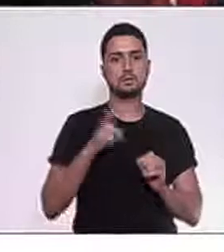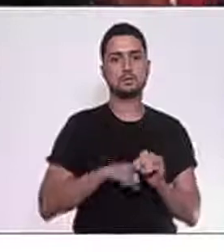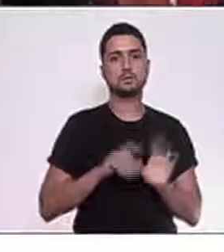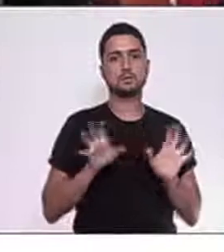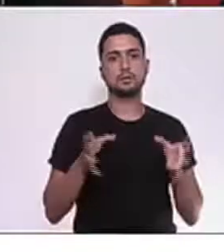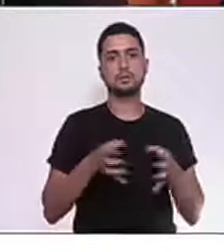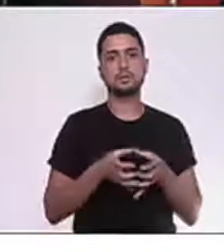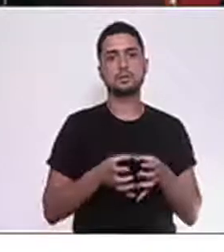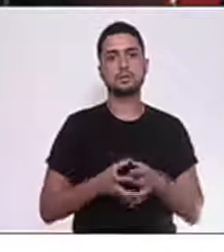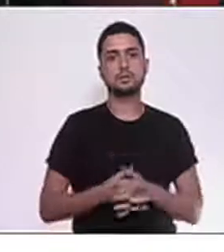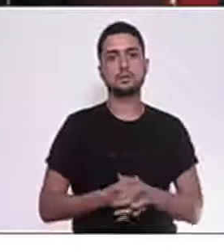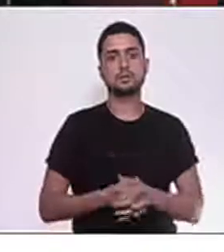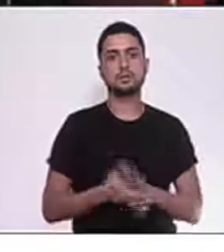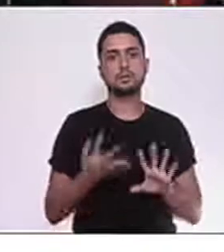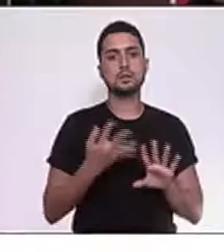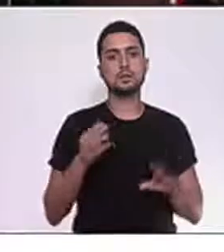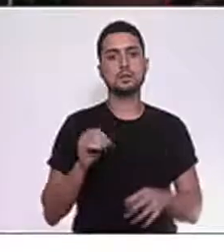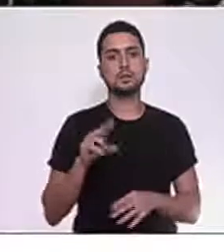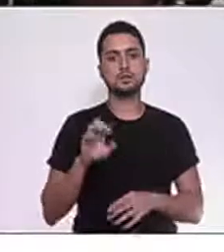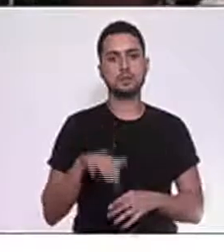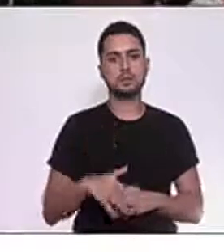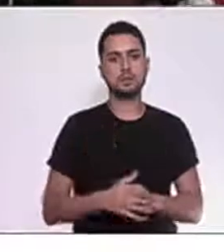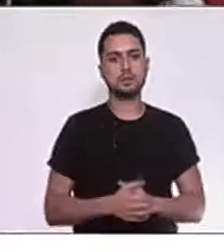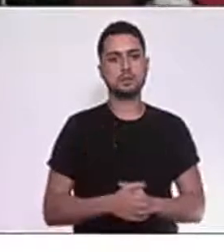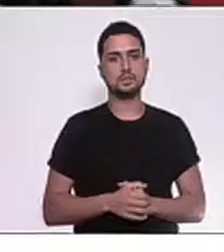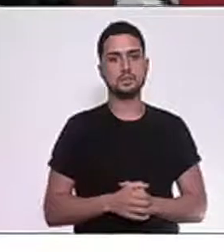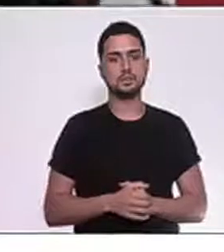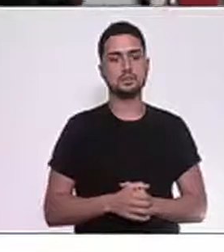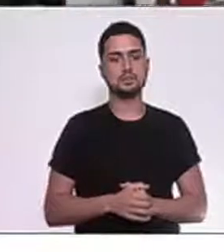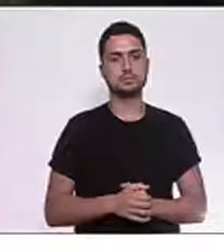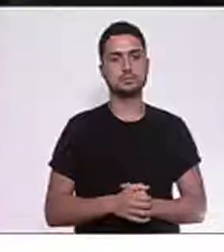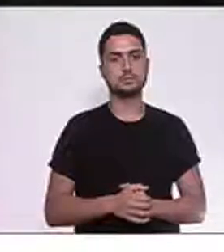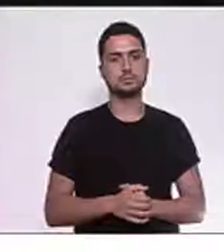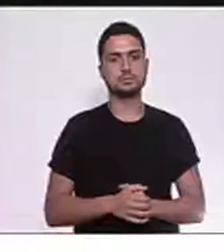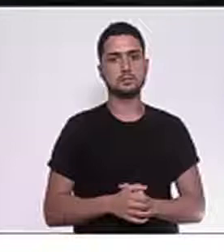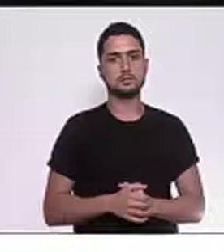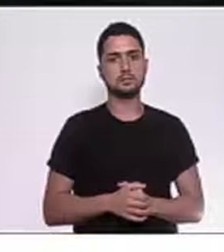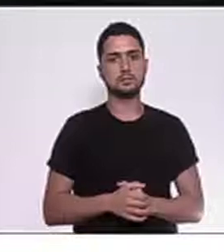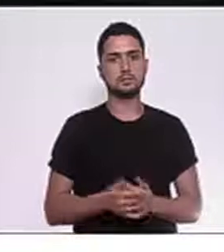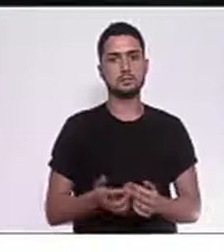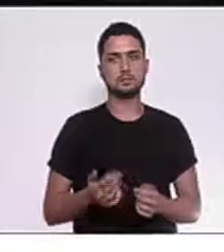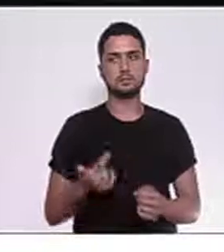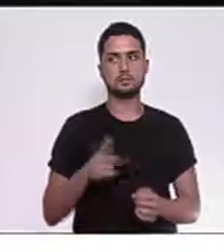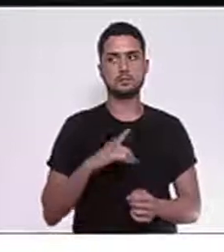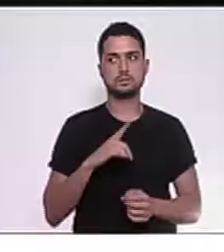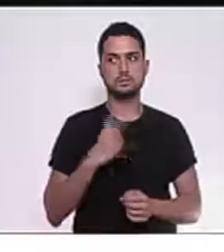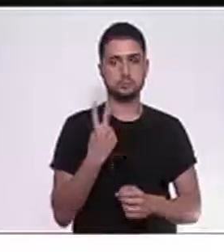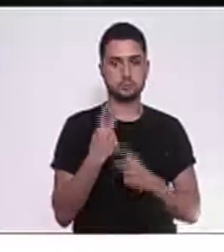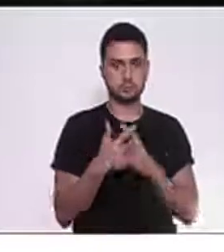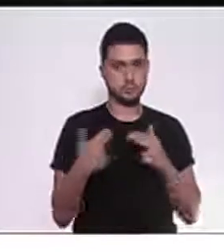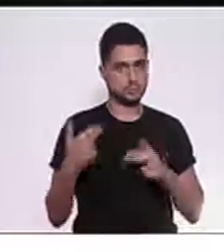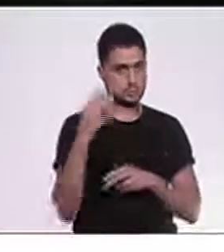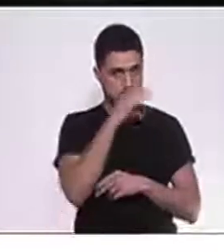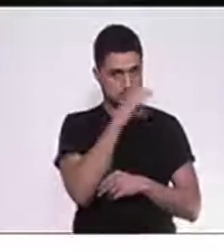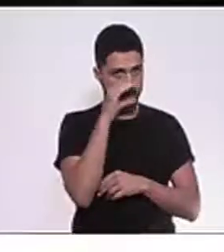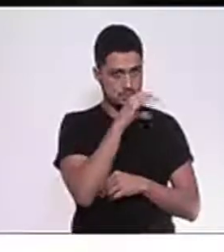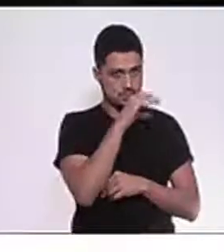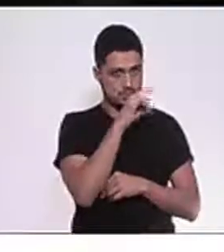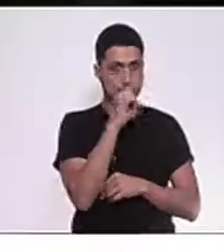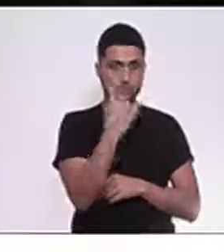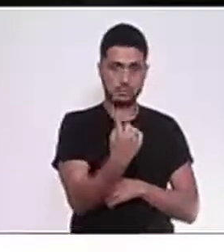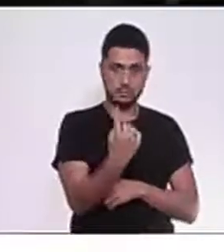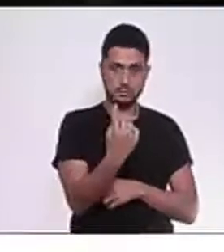Presidente, estão de ordem. Estão de ordem. Boa tarde. Anderson Moraes, boa tarde. Duas coisas rápidas.